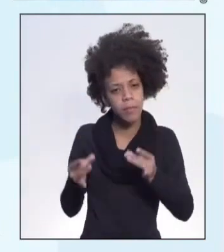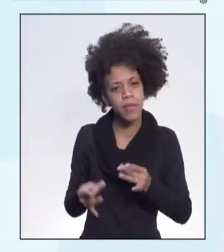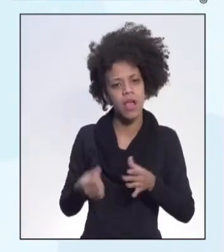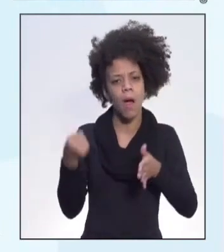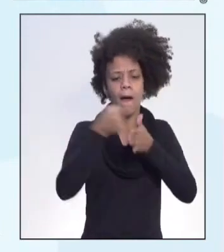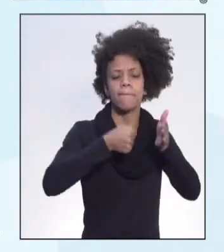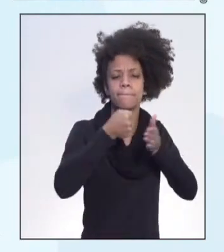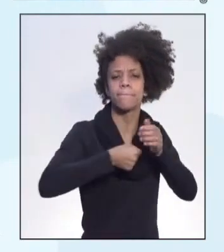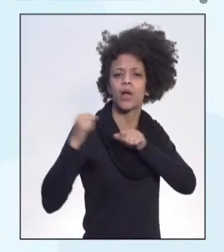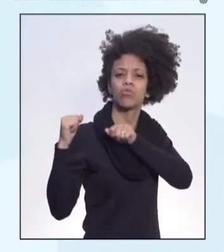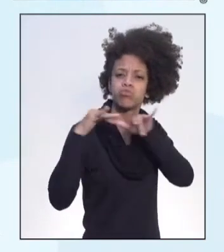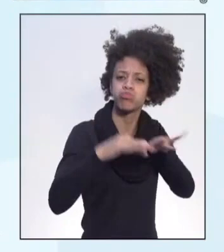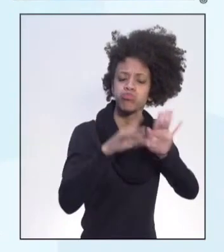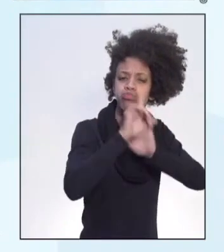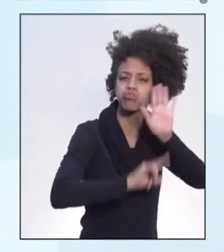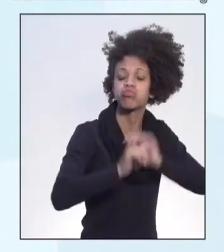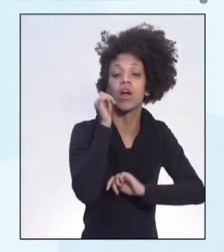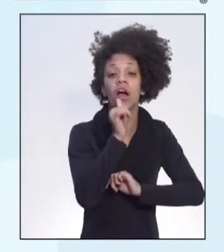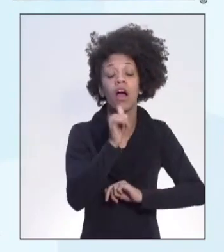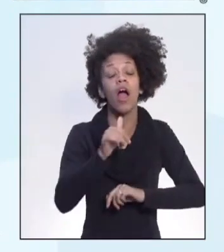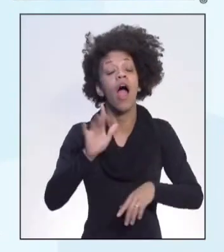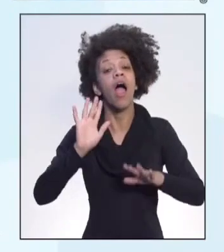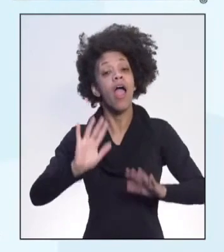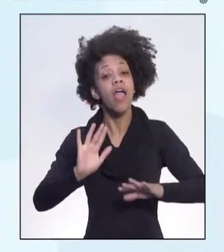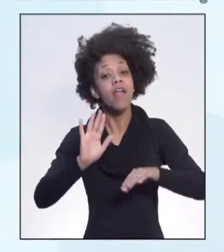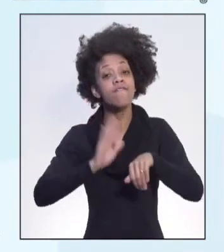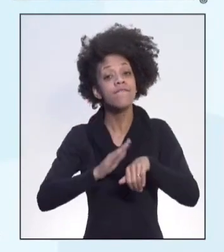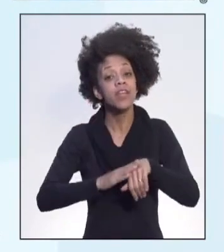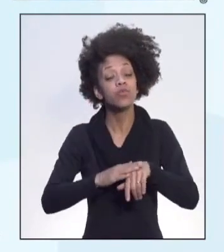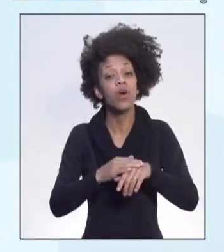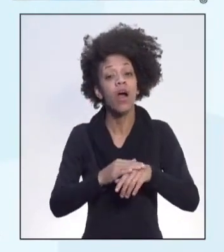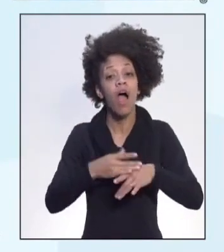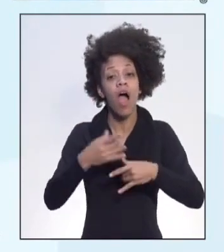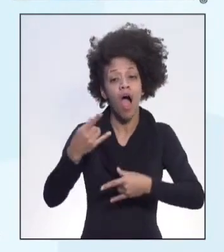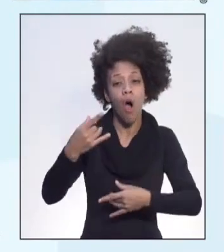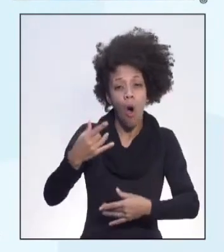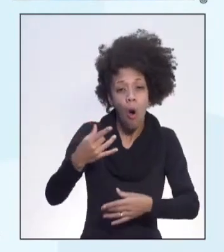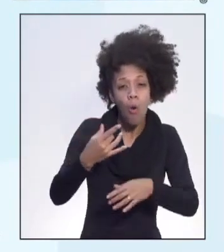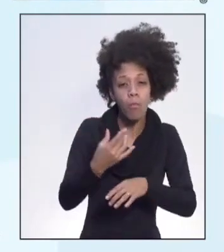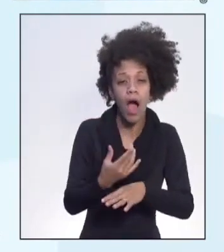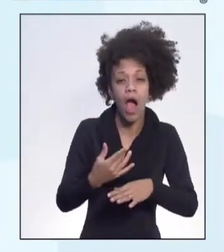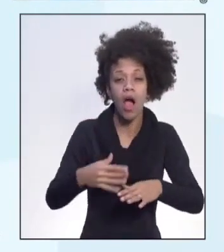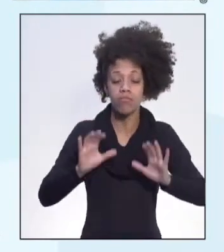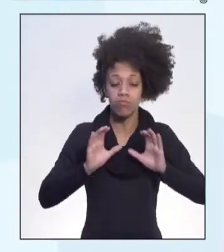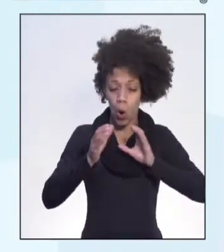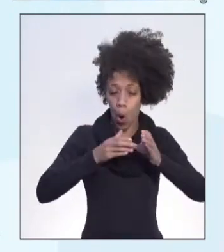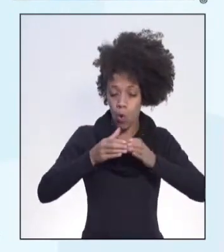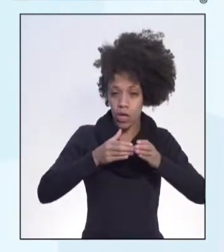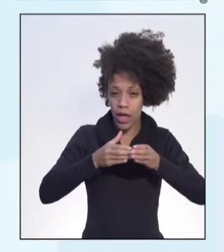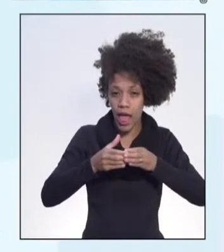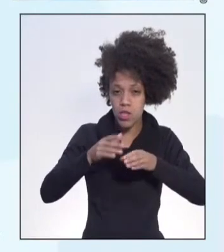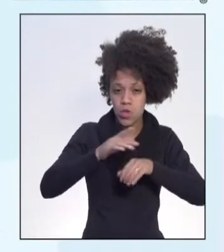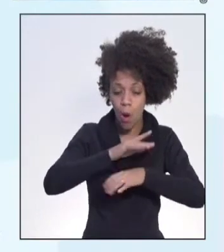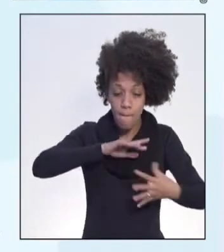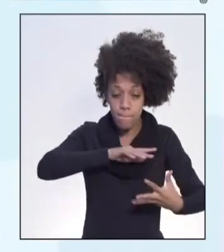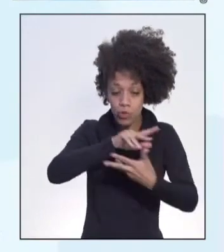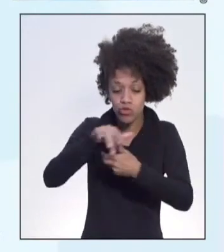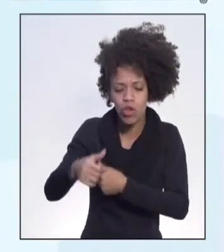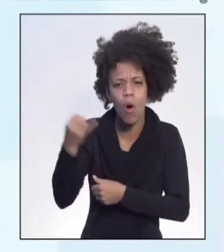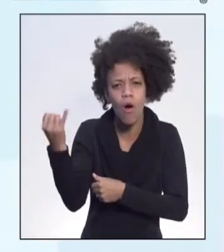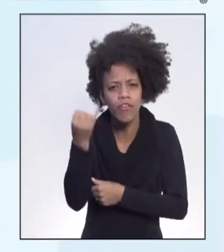direitos das mulheres. Foi feita uma Conferência Mundial dos Direitos das Mulheres no México. Isso foi muito importante para